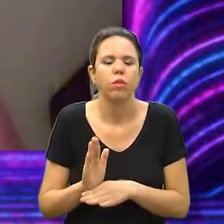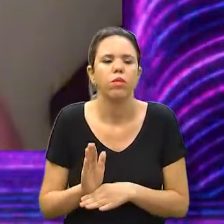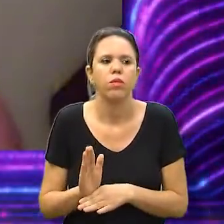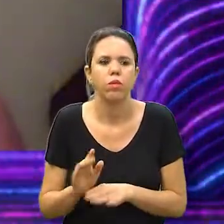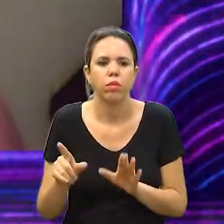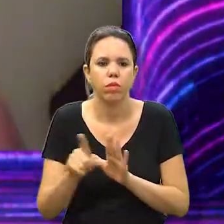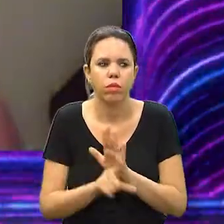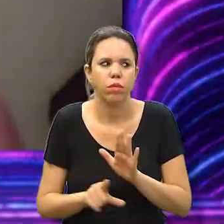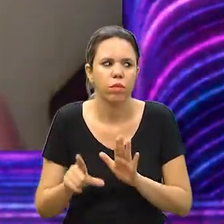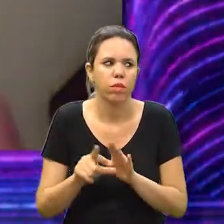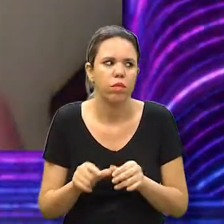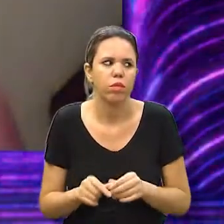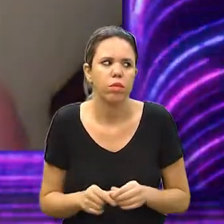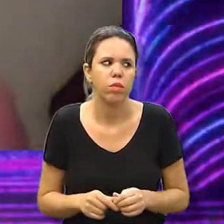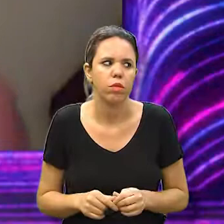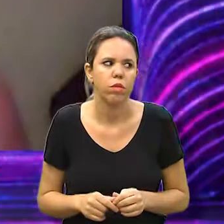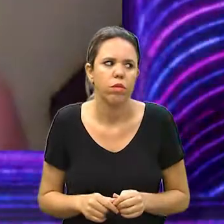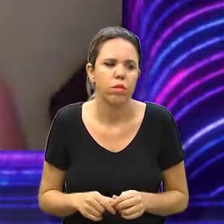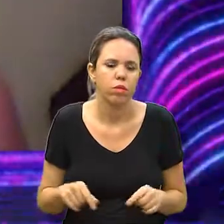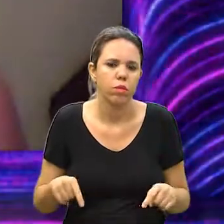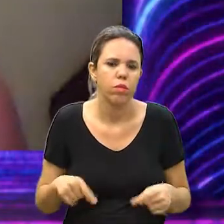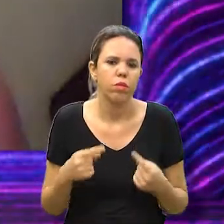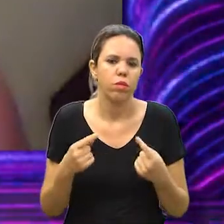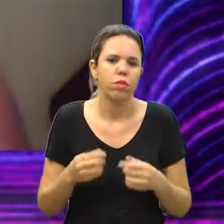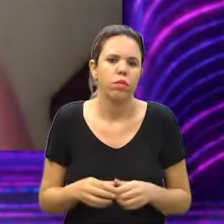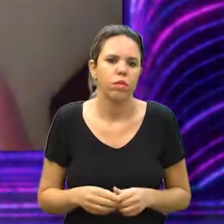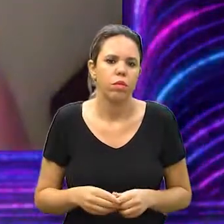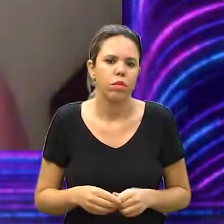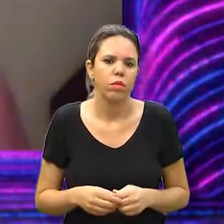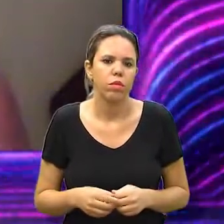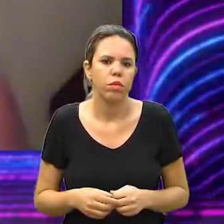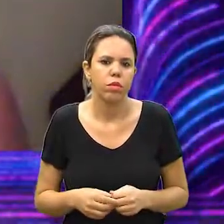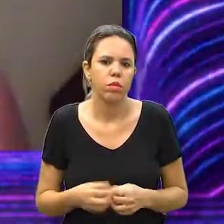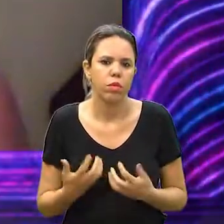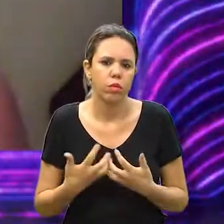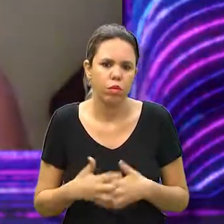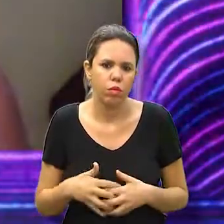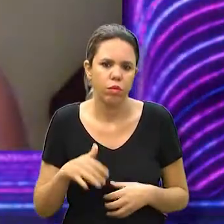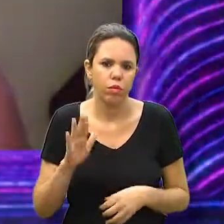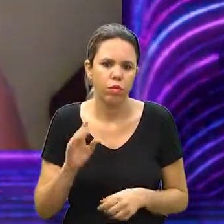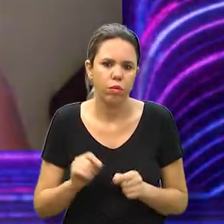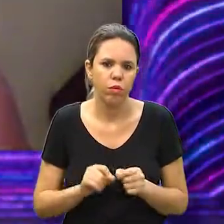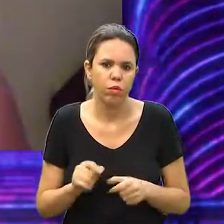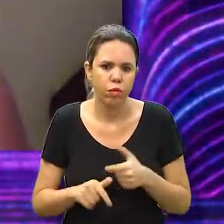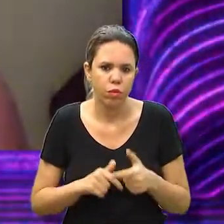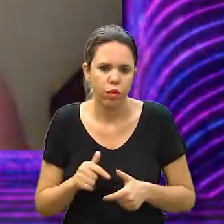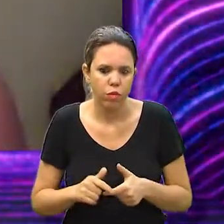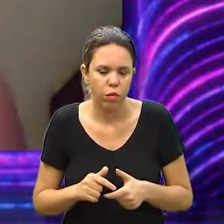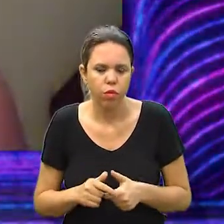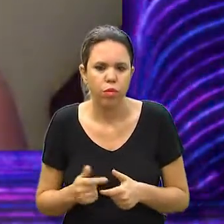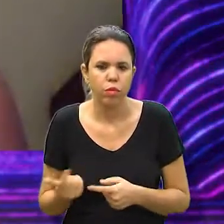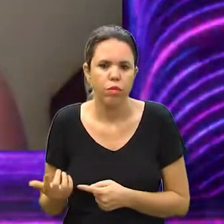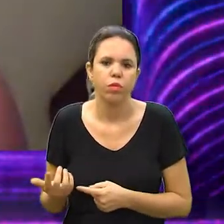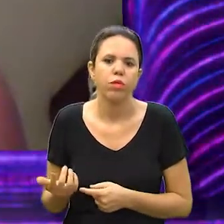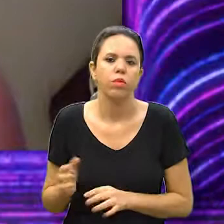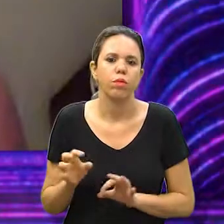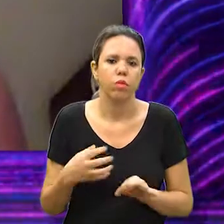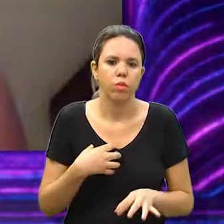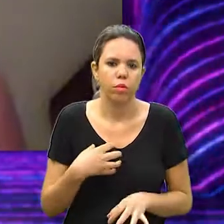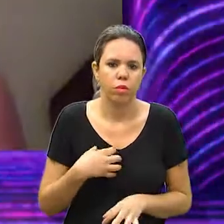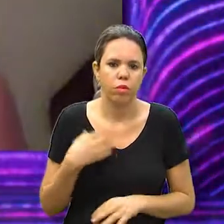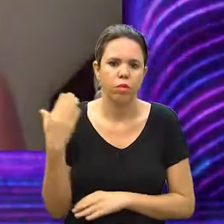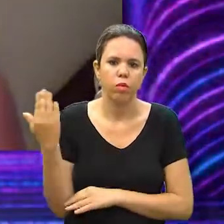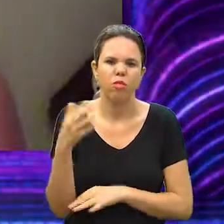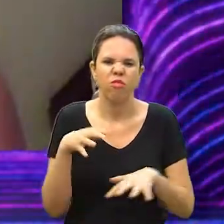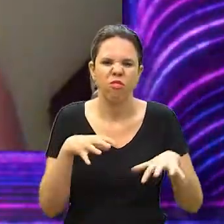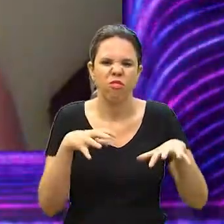para a literatura, o que eu acho que é mais desafiador e que funciona mais é você trabalhar a atmosfera